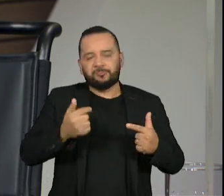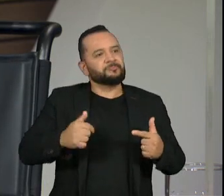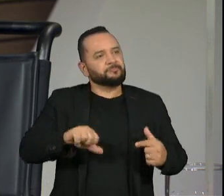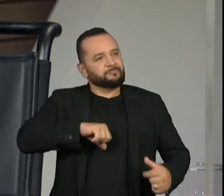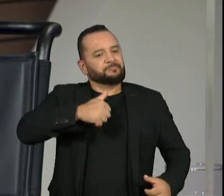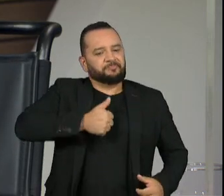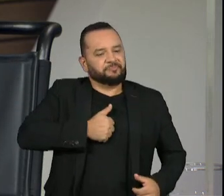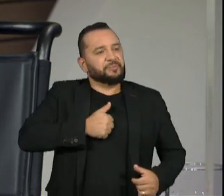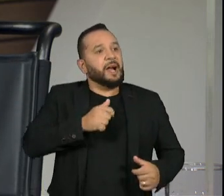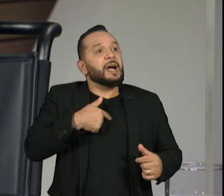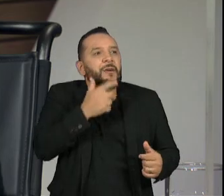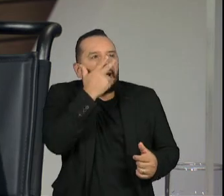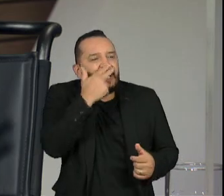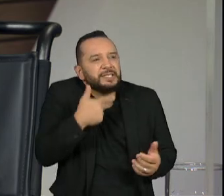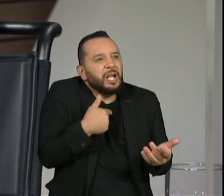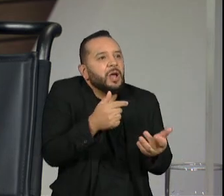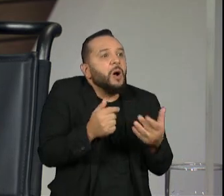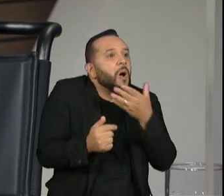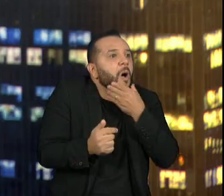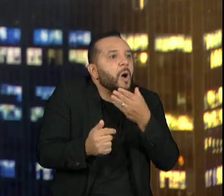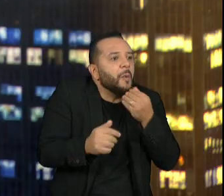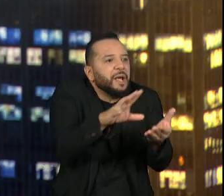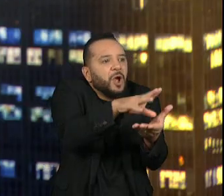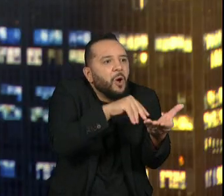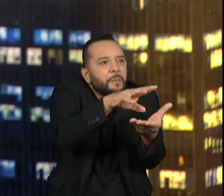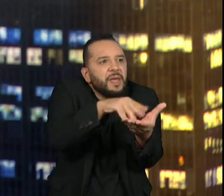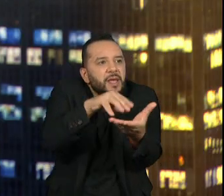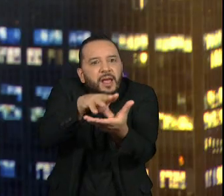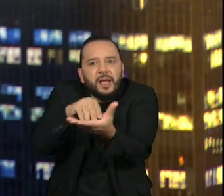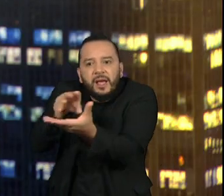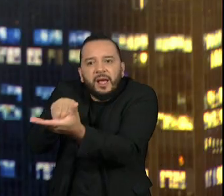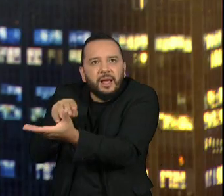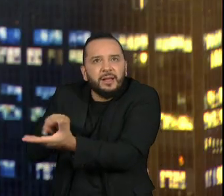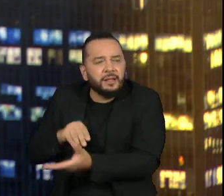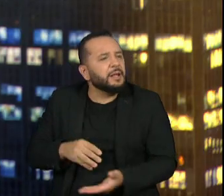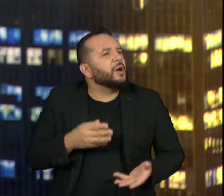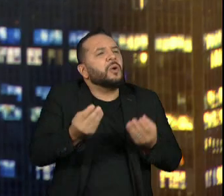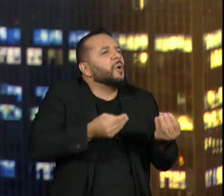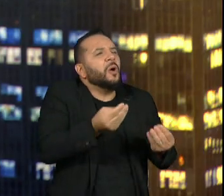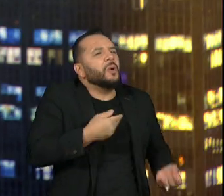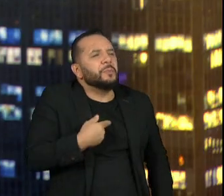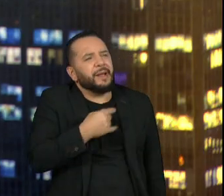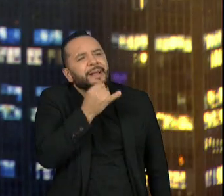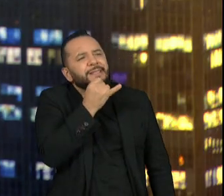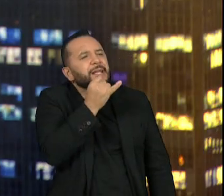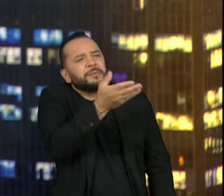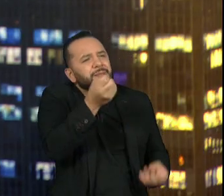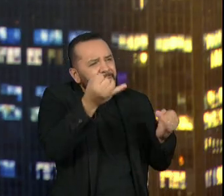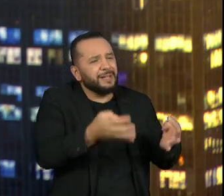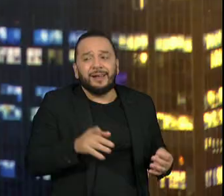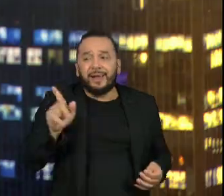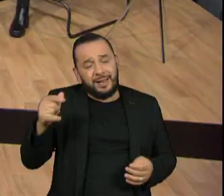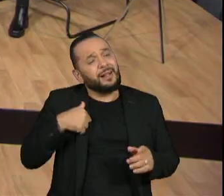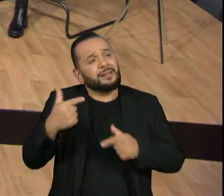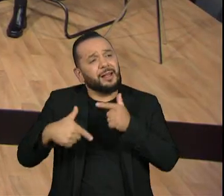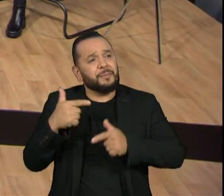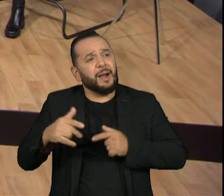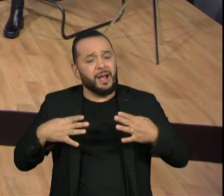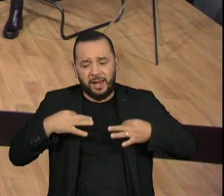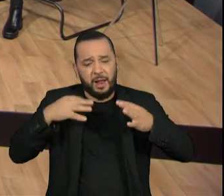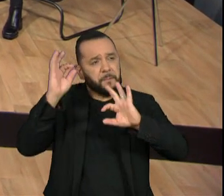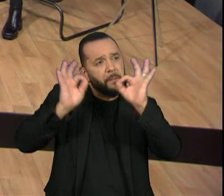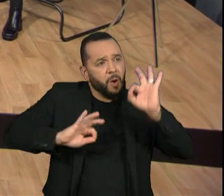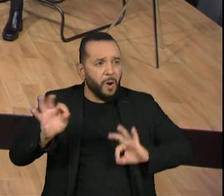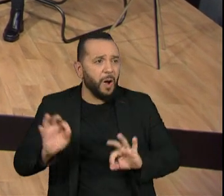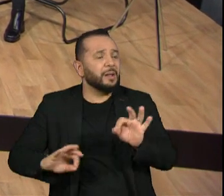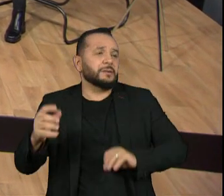acabam copiando os padrões dos homens. Você pode trazer um exemplo para a gente nesse sentido, porque a Lilian colocou, né, que está no mundo da moda, então ela enxerga uma outra coisa,